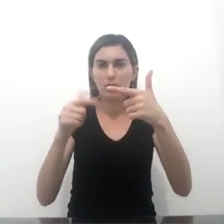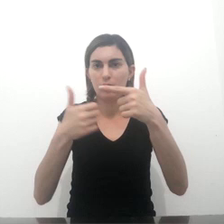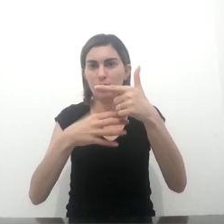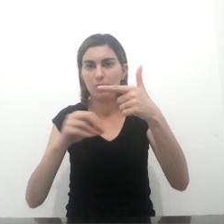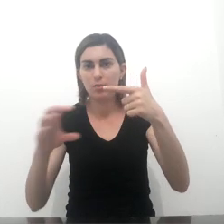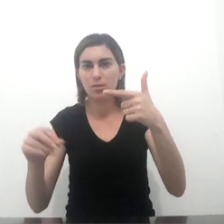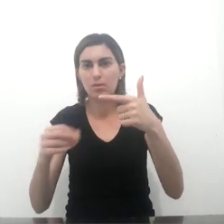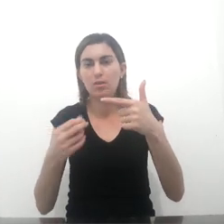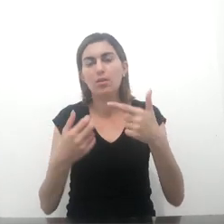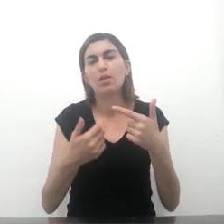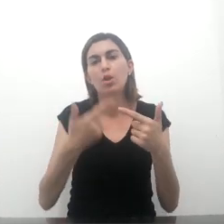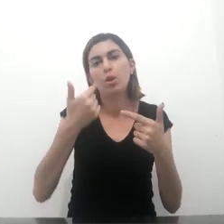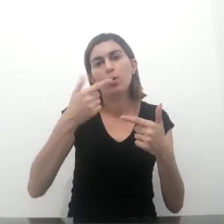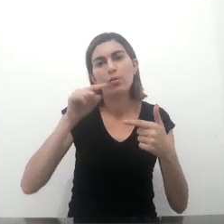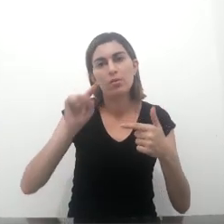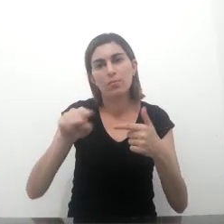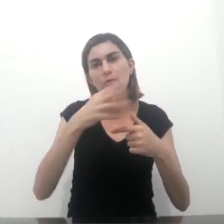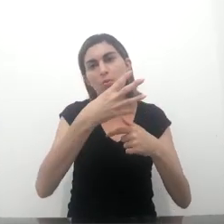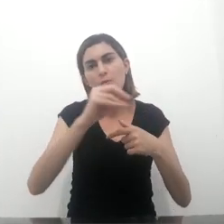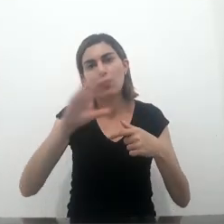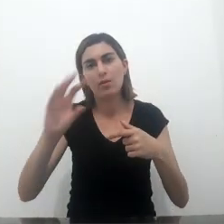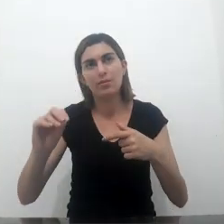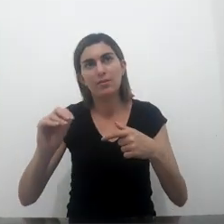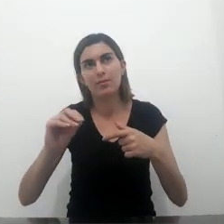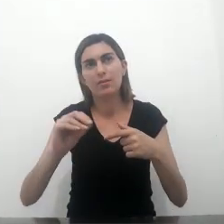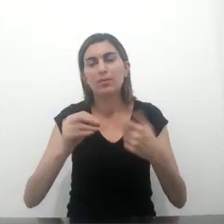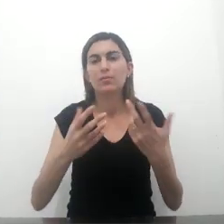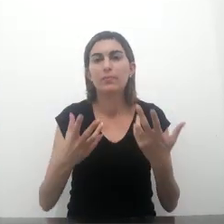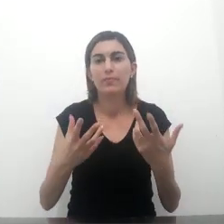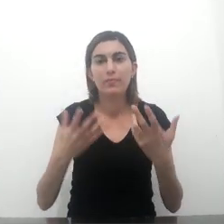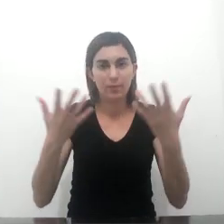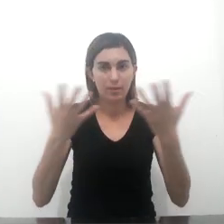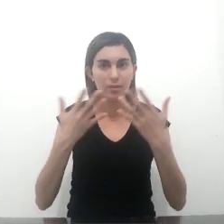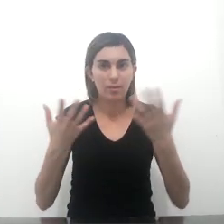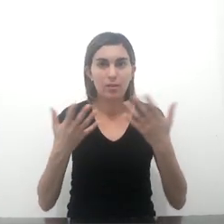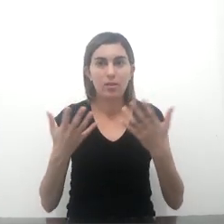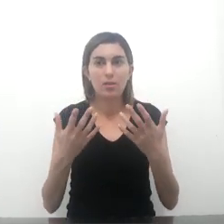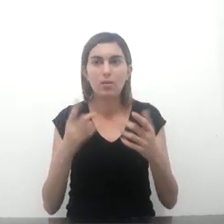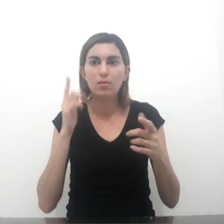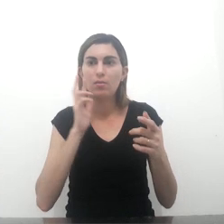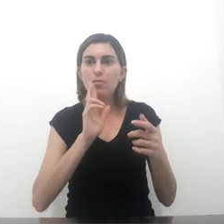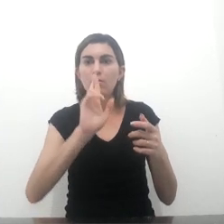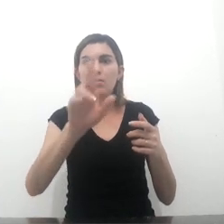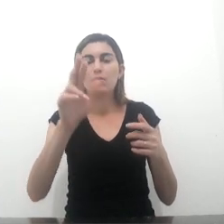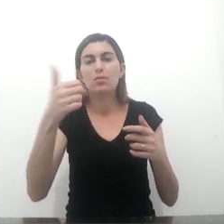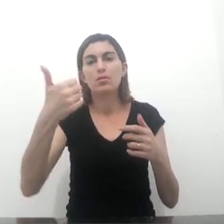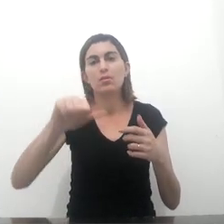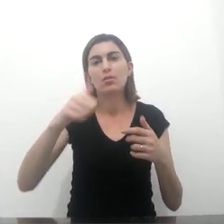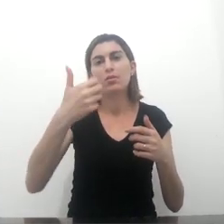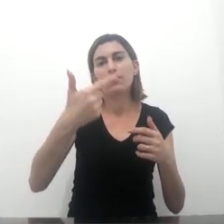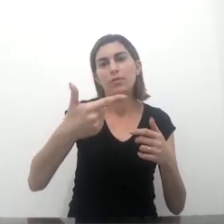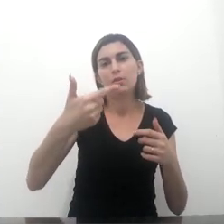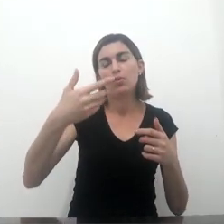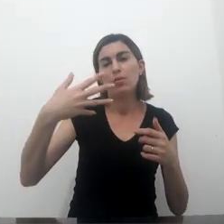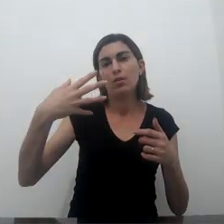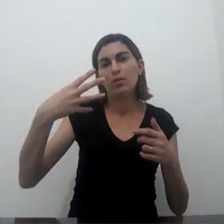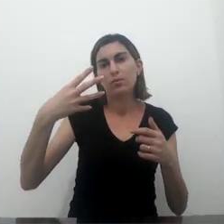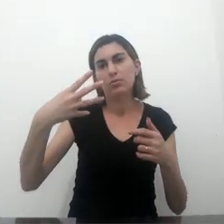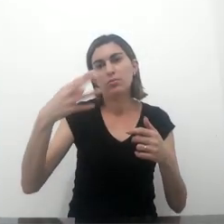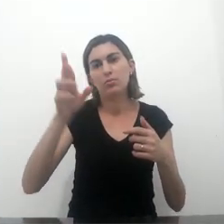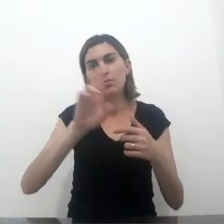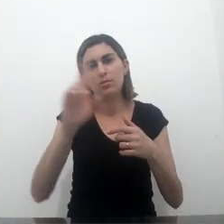vezes 620, 12.400 dividido por 100. Equivale a um resultado de R$